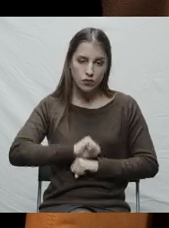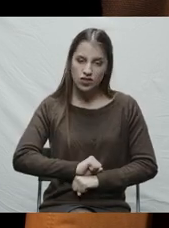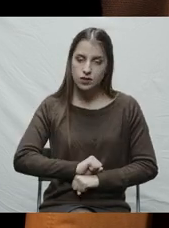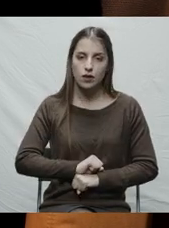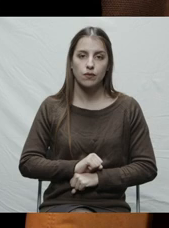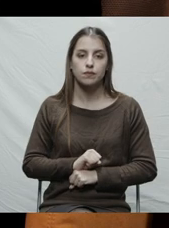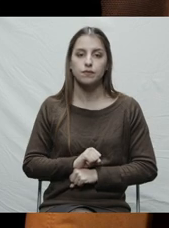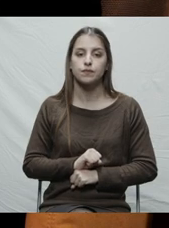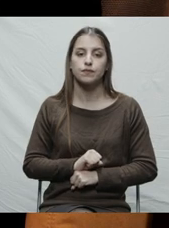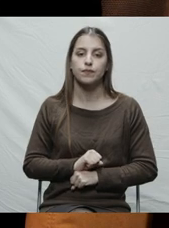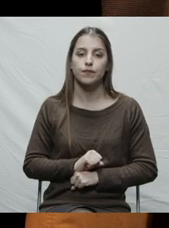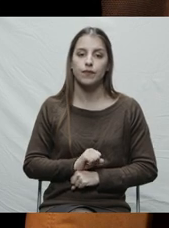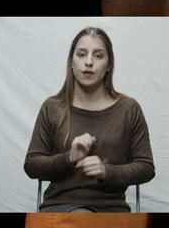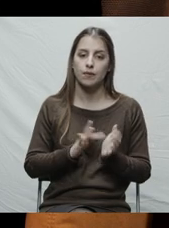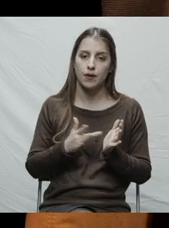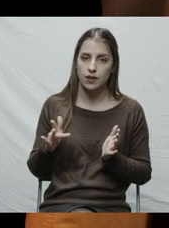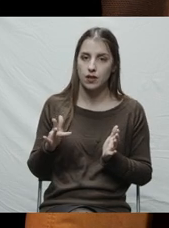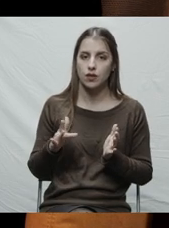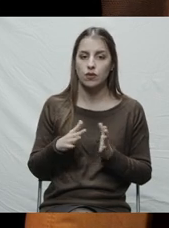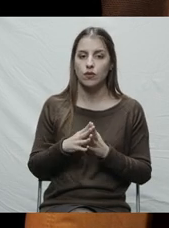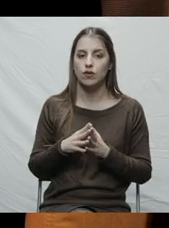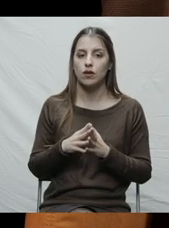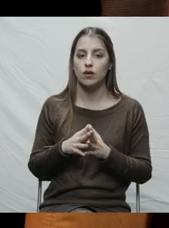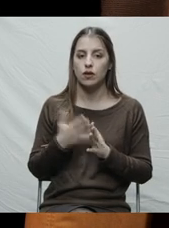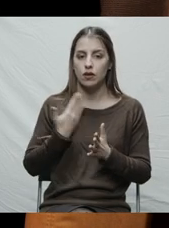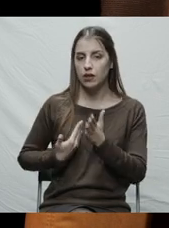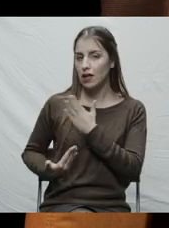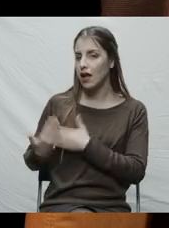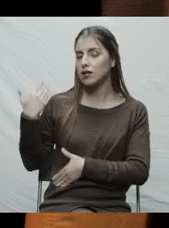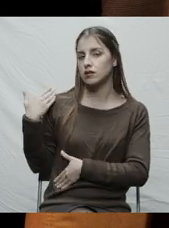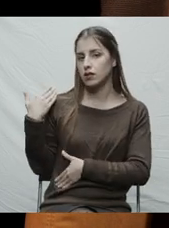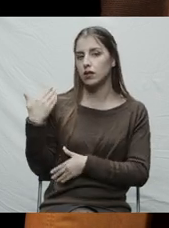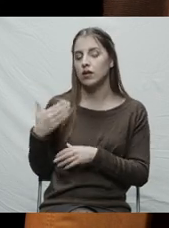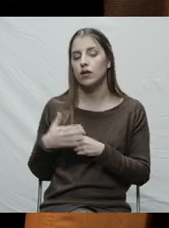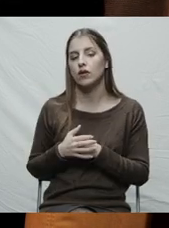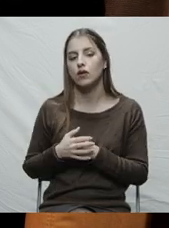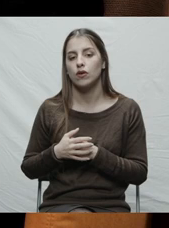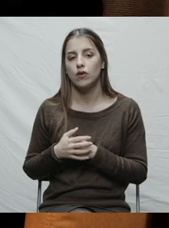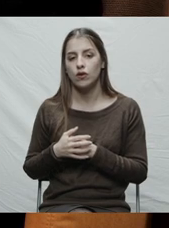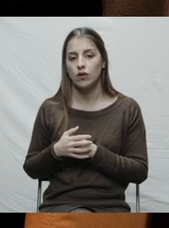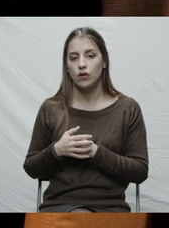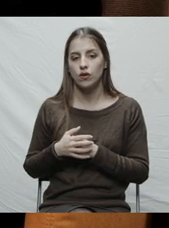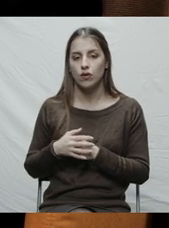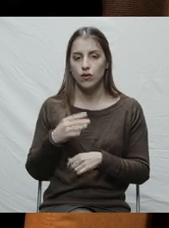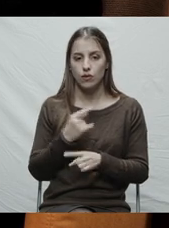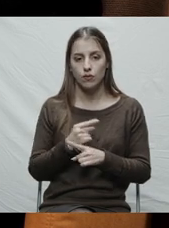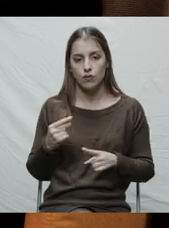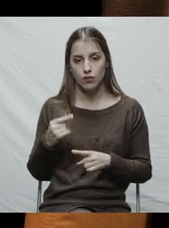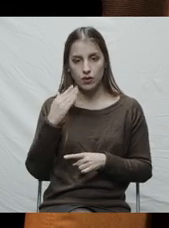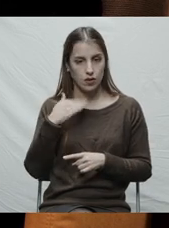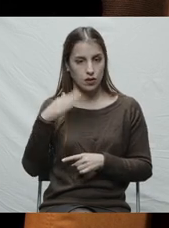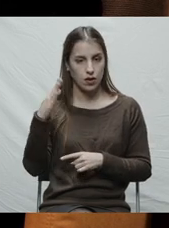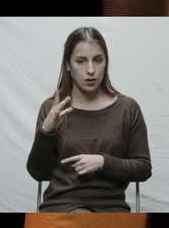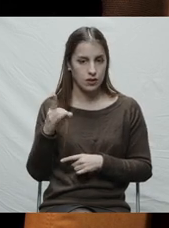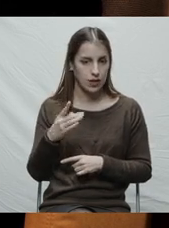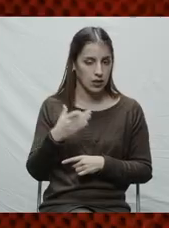não ser de não ser um bailarino clássico, que ainda é muito Ninguém efetiva, quadra. 6, 7, 8 anos, quando as meninas estão